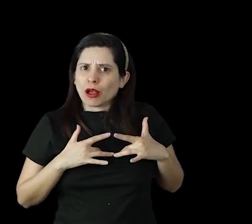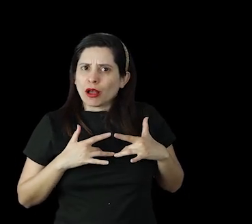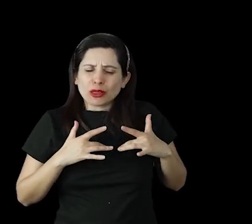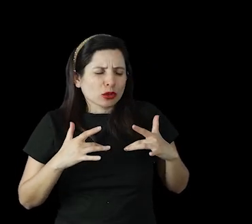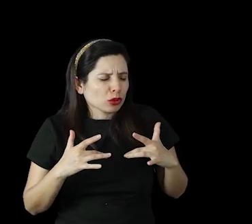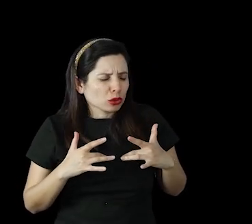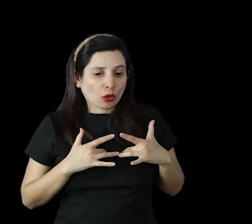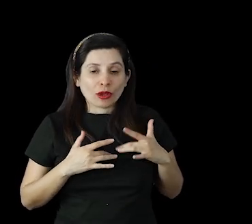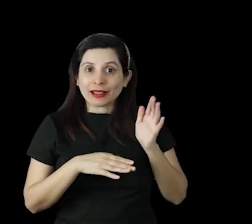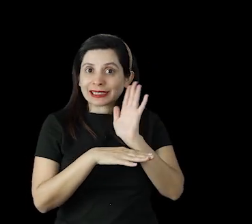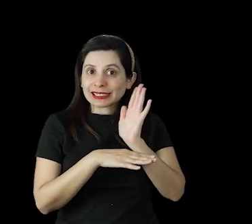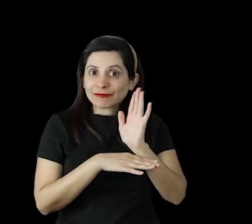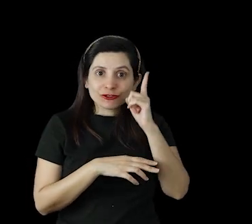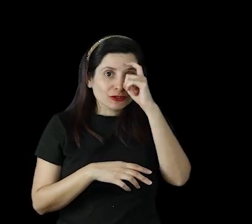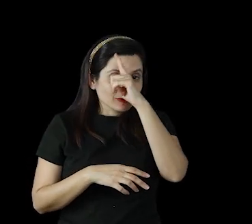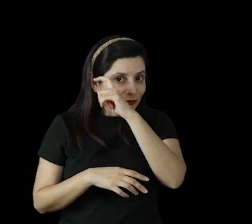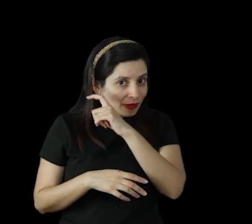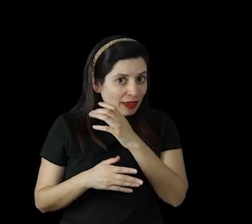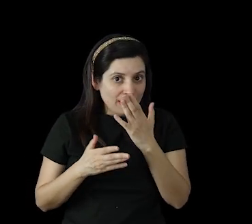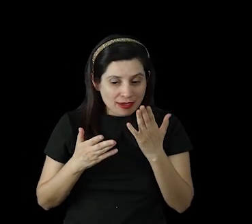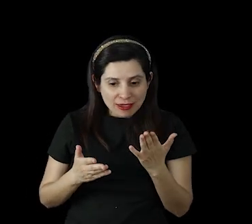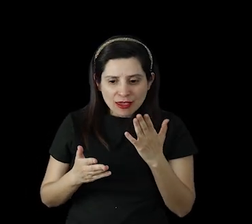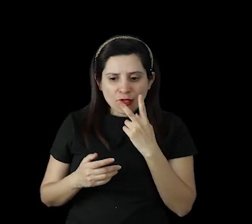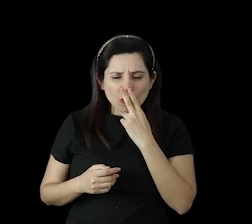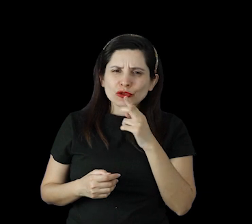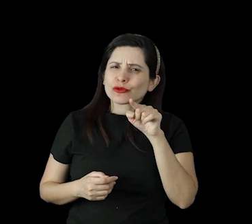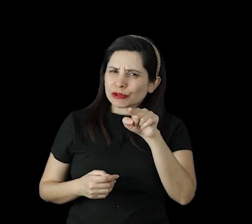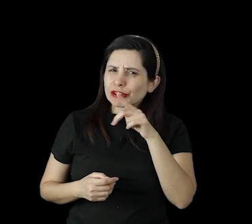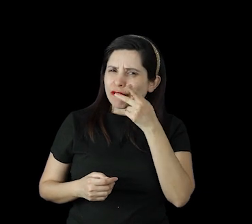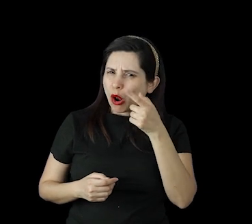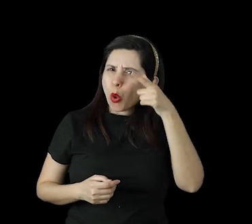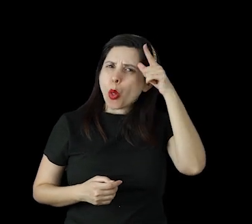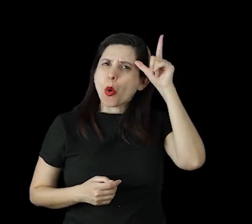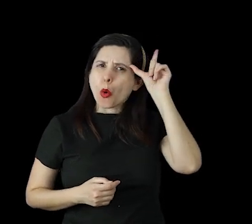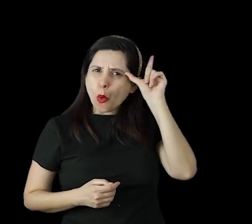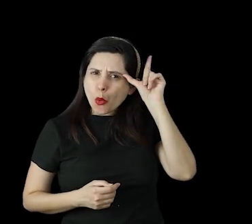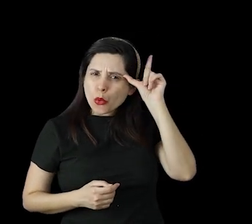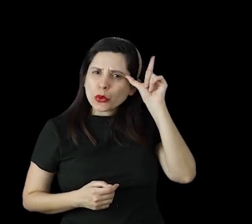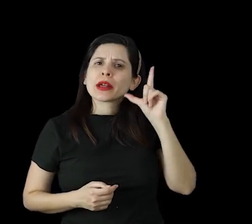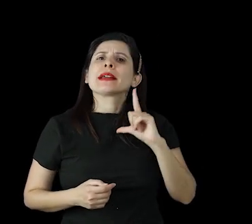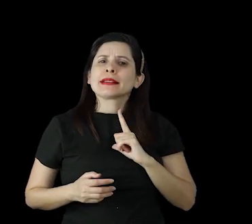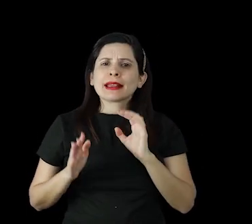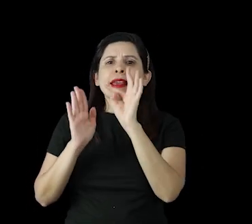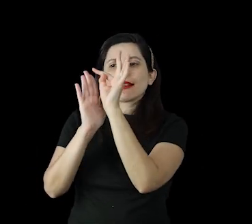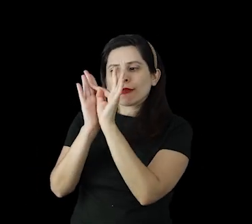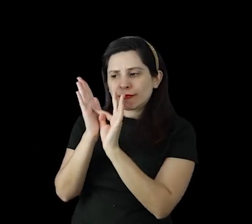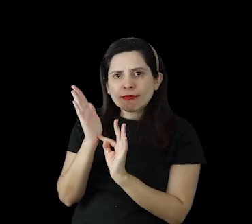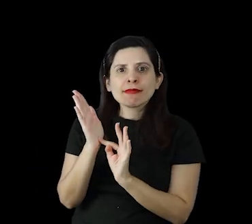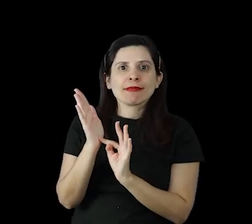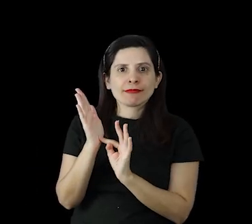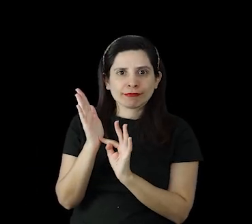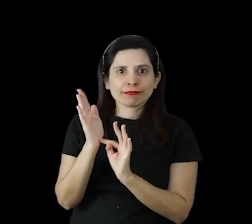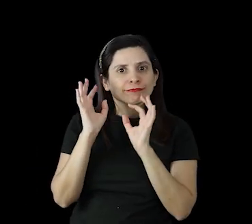né, te toca, e esse filme complexo, eu achei que você falou ontem, né, de ter uns roteiros que têm esse apelo ao grande público, e eu